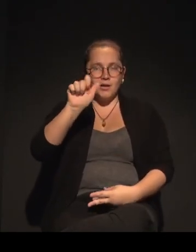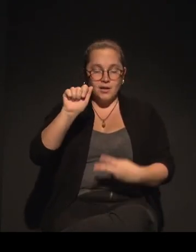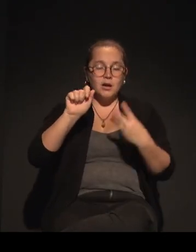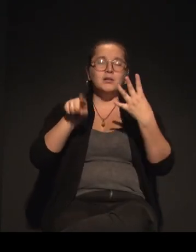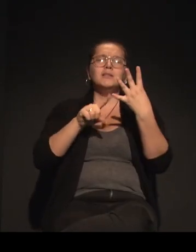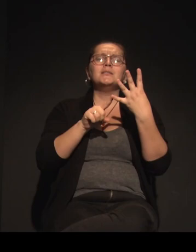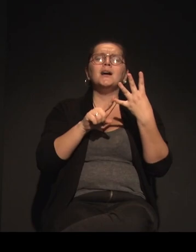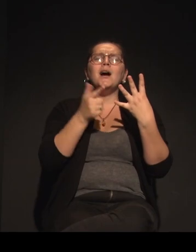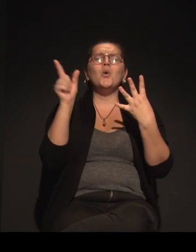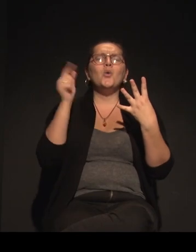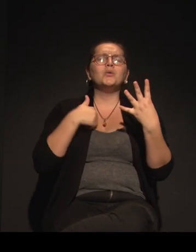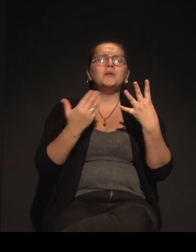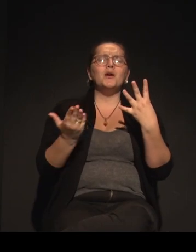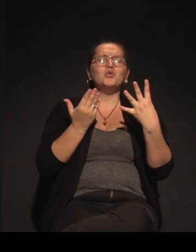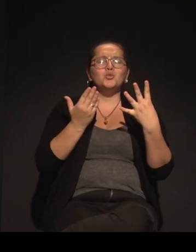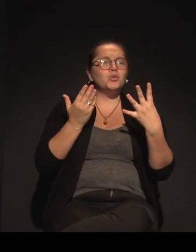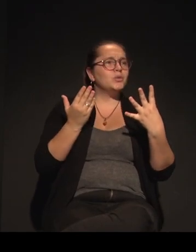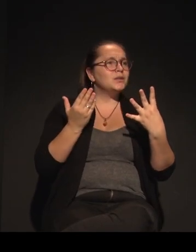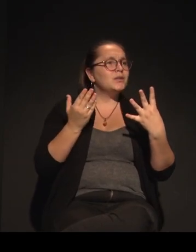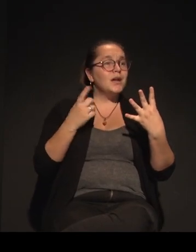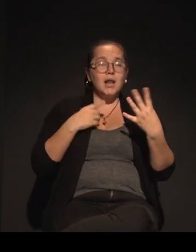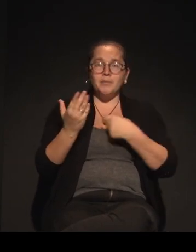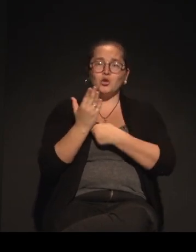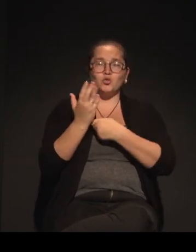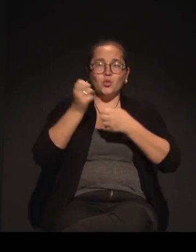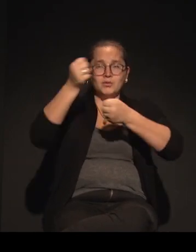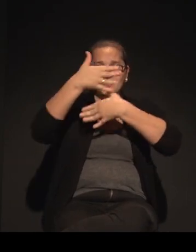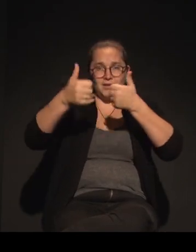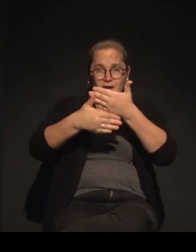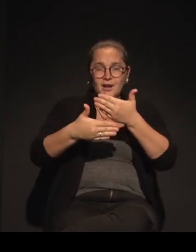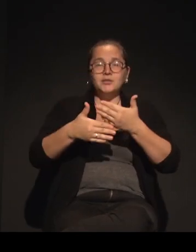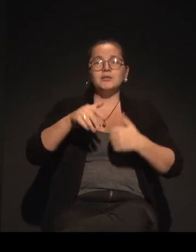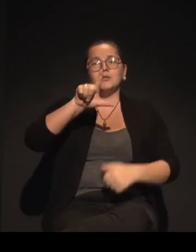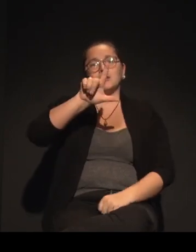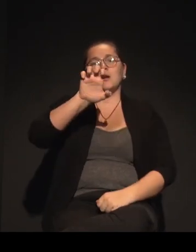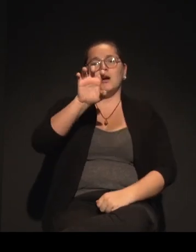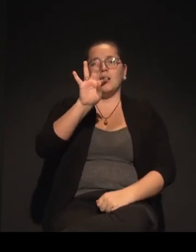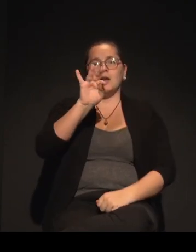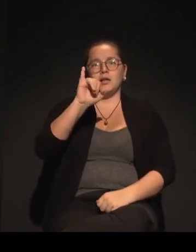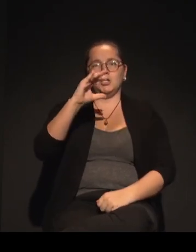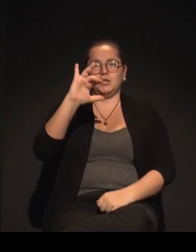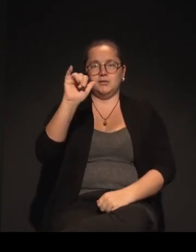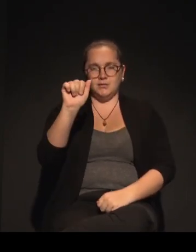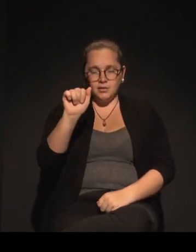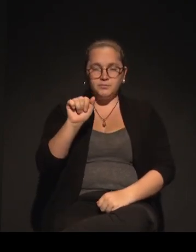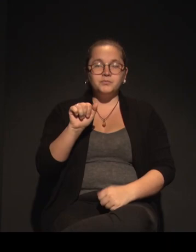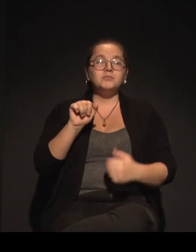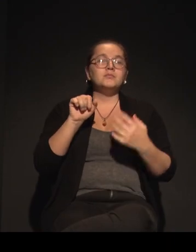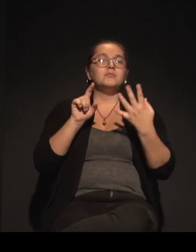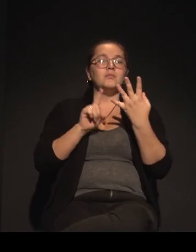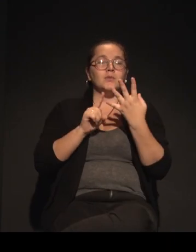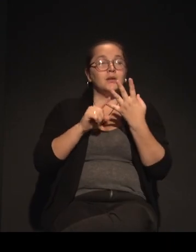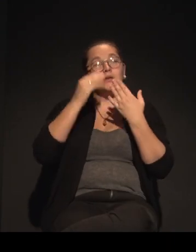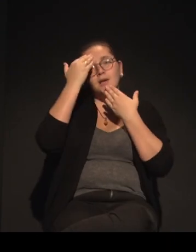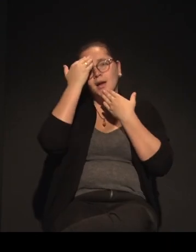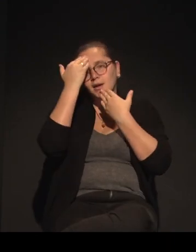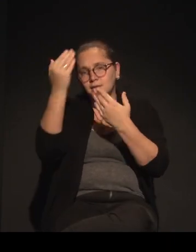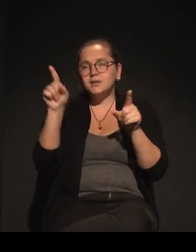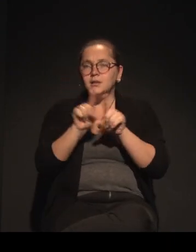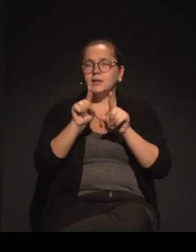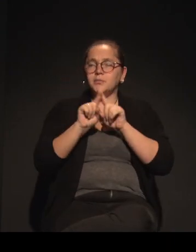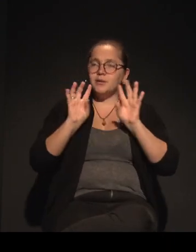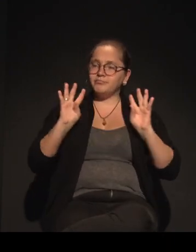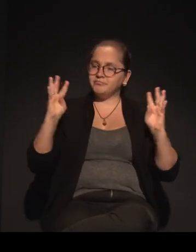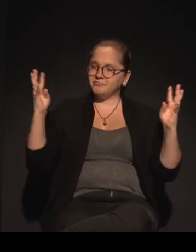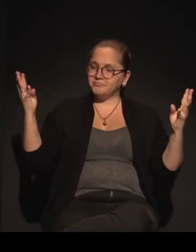ajudou a construir um pequeno slide né a letícia né é também agradeceu os parentes que estão aqui